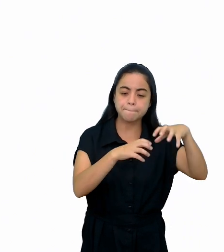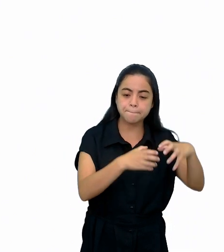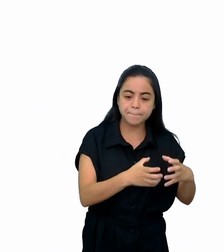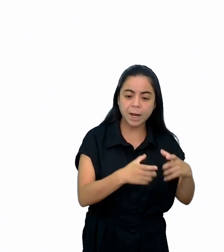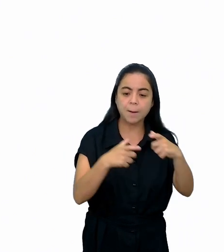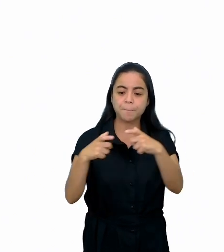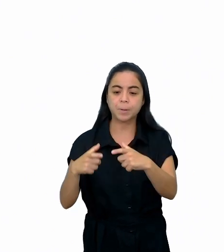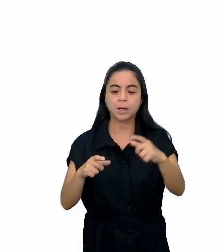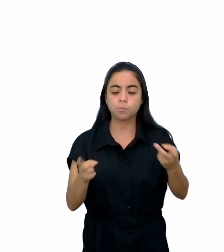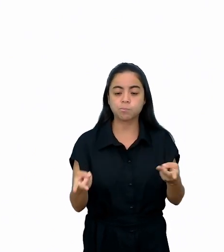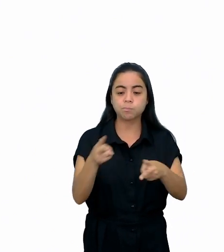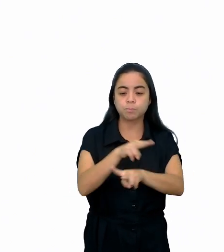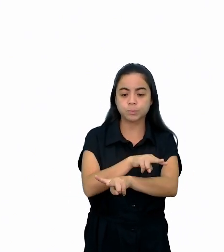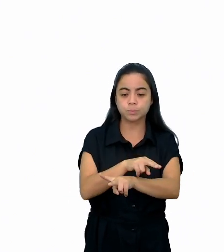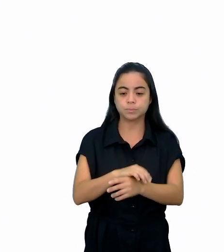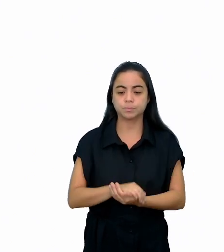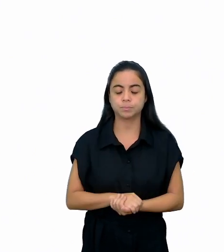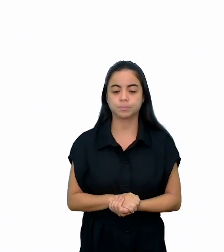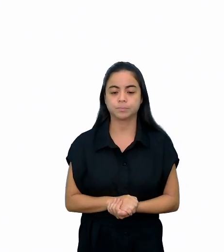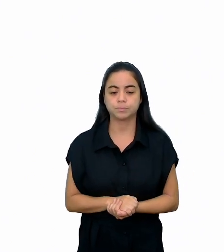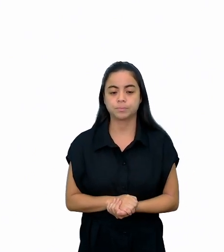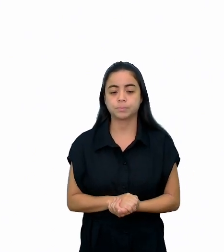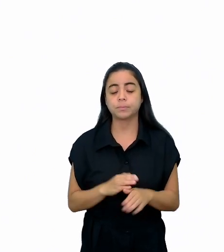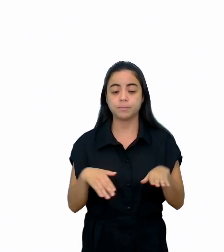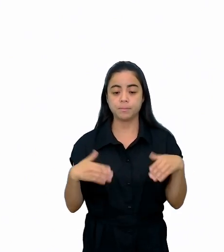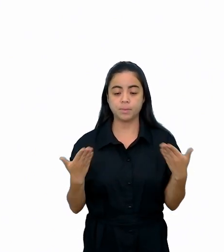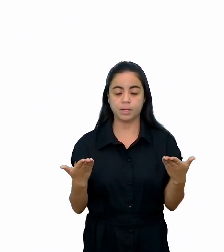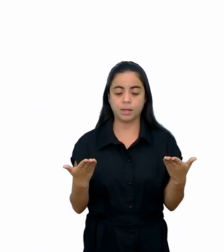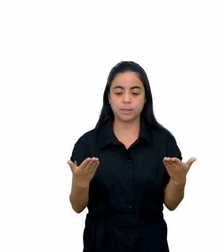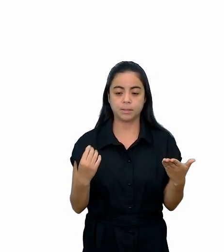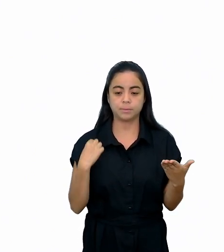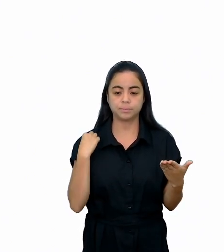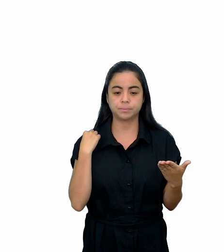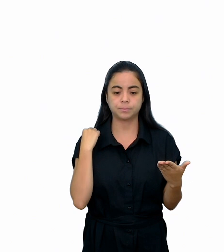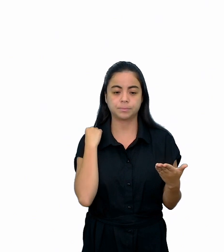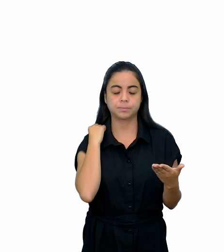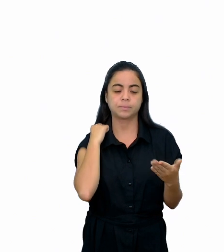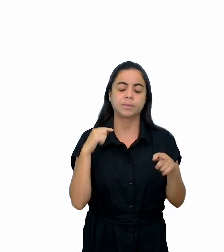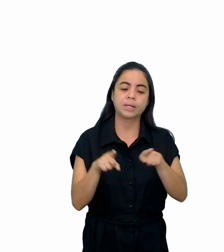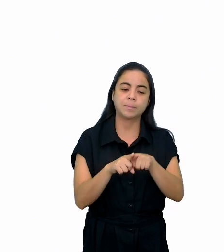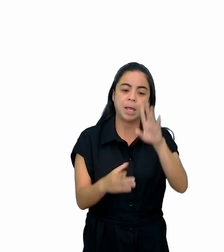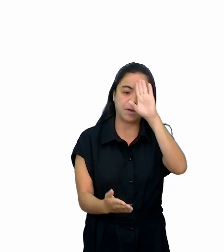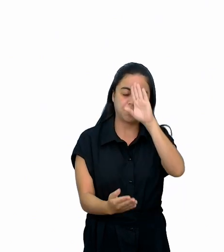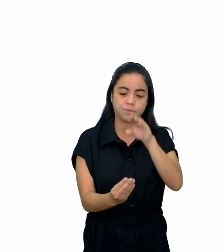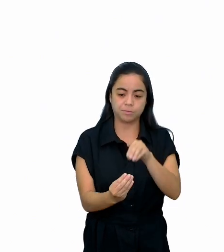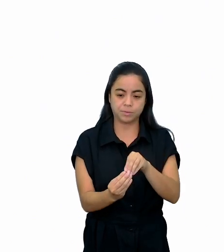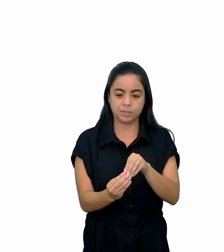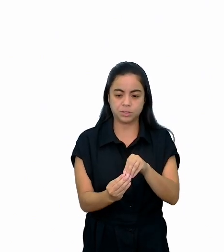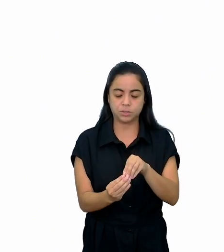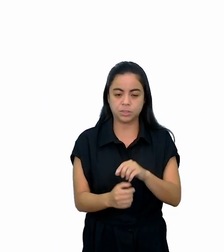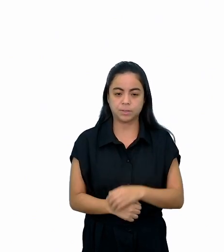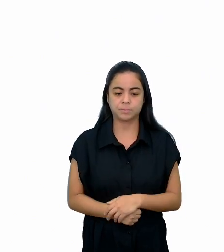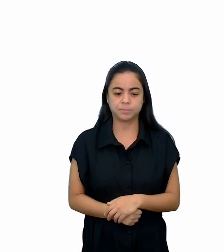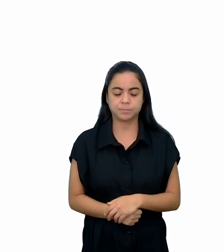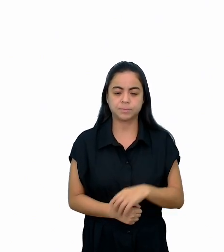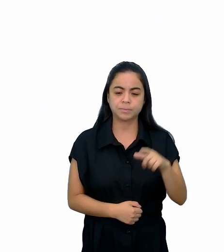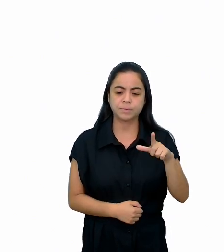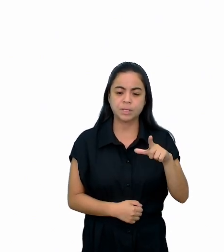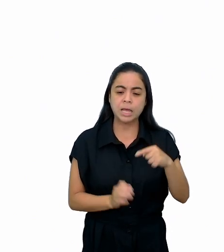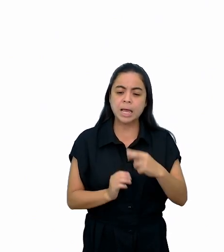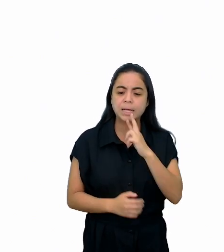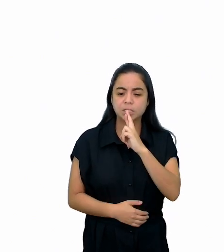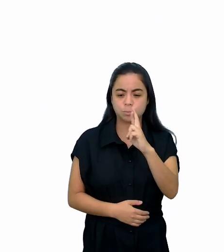no espaço. E aí, para fechar, né, a gente já discorreu sobre